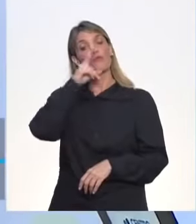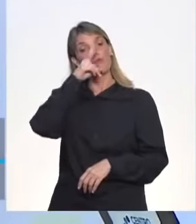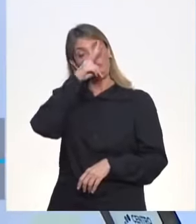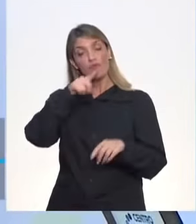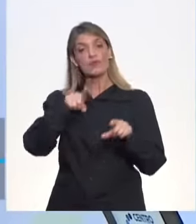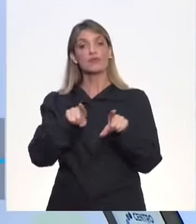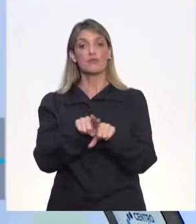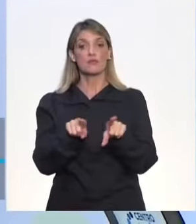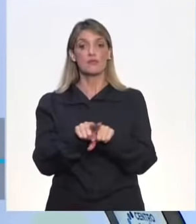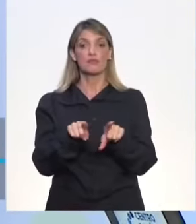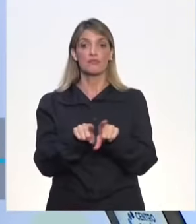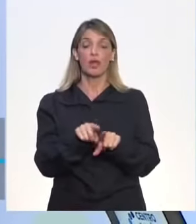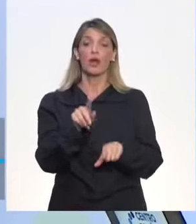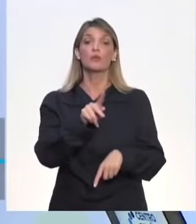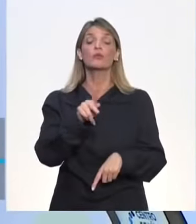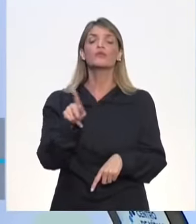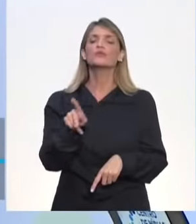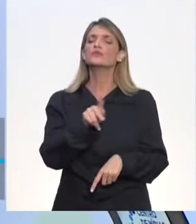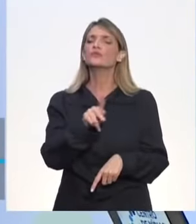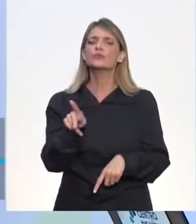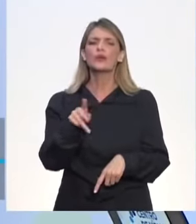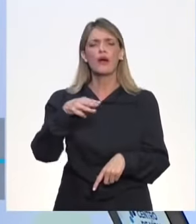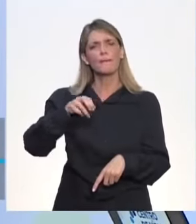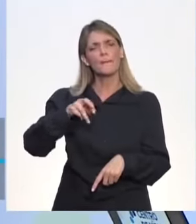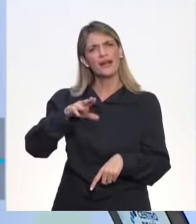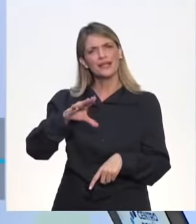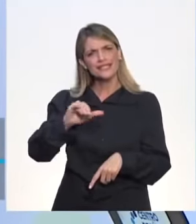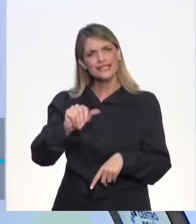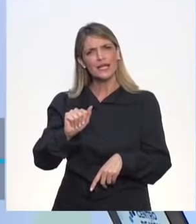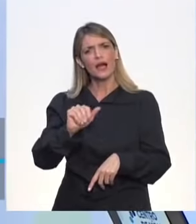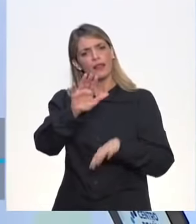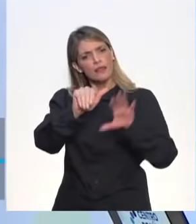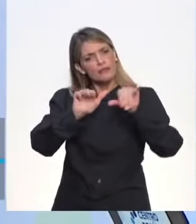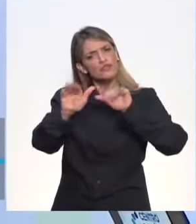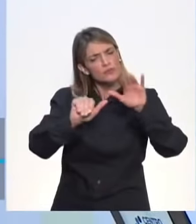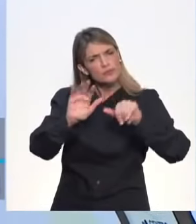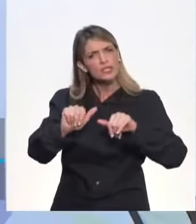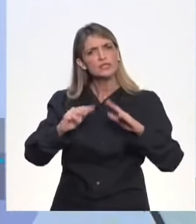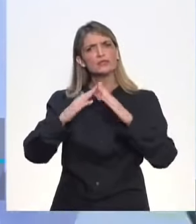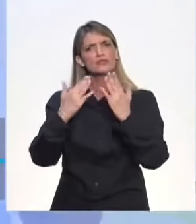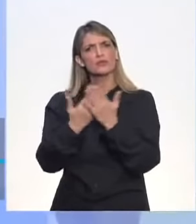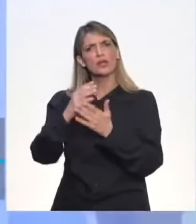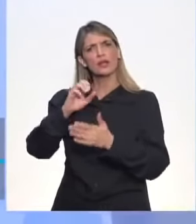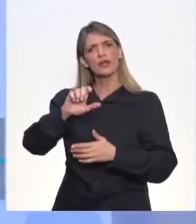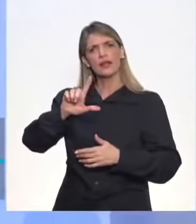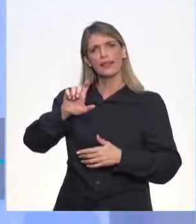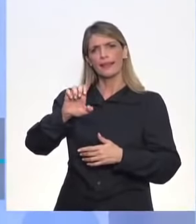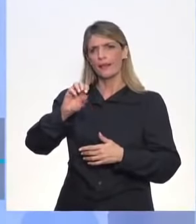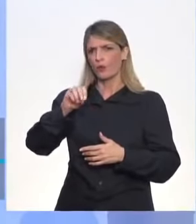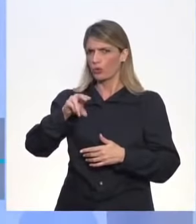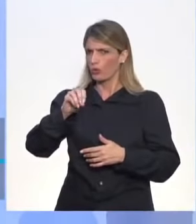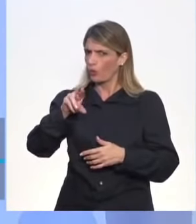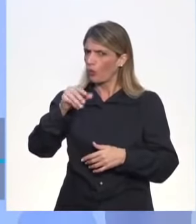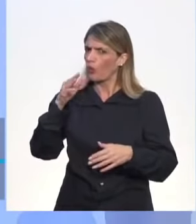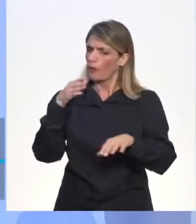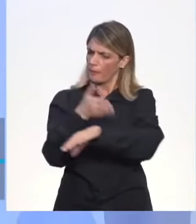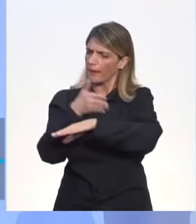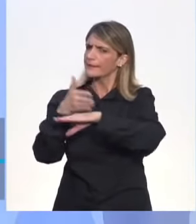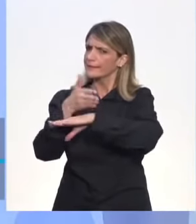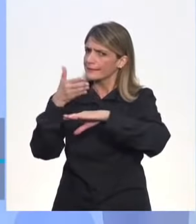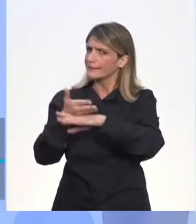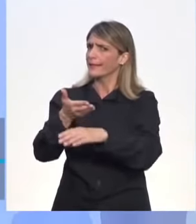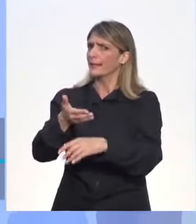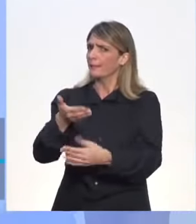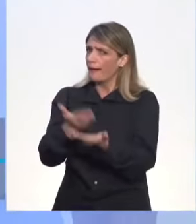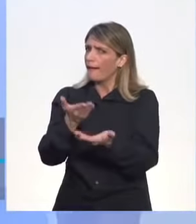também uma boa ó acho que a professora Márcia aqui tá chamando os alunos da escola e Leonor quadros aí para participar da aula aí o